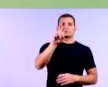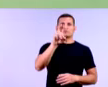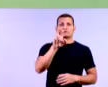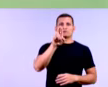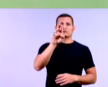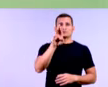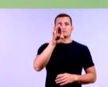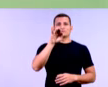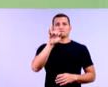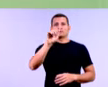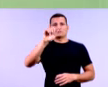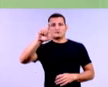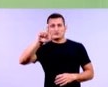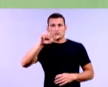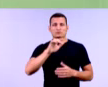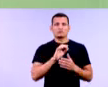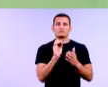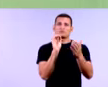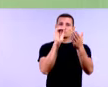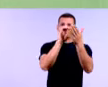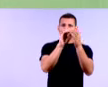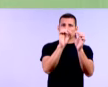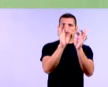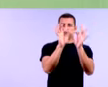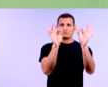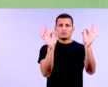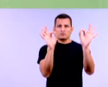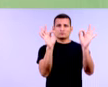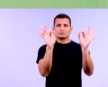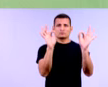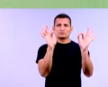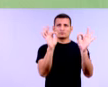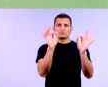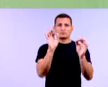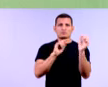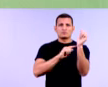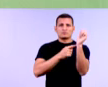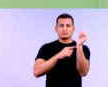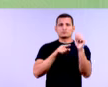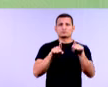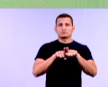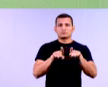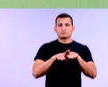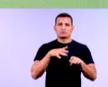eu coloco tanto a preposição também na nossa língua, nós temos